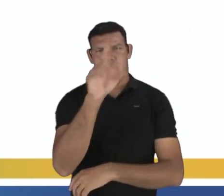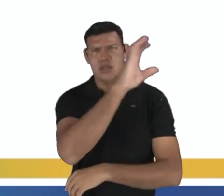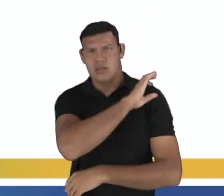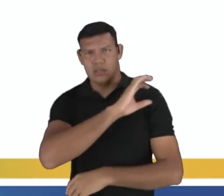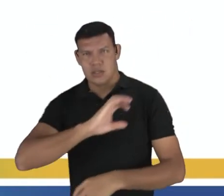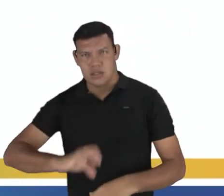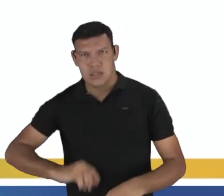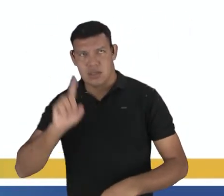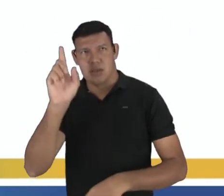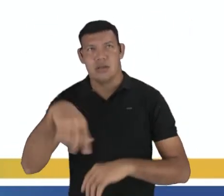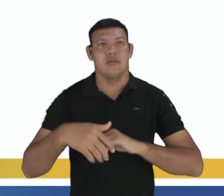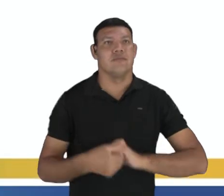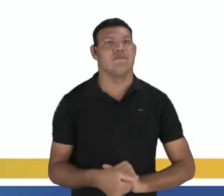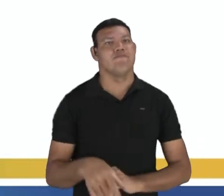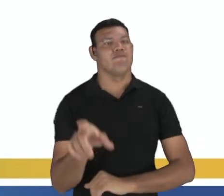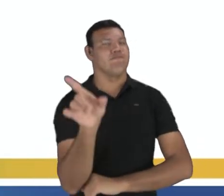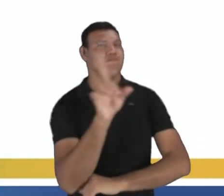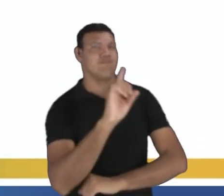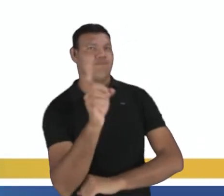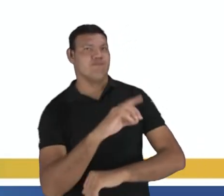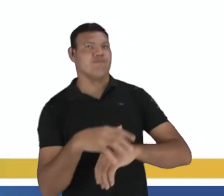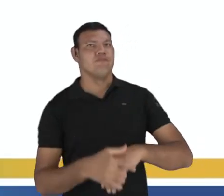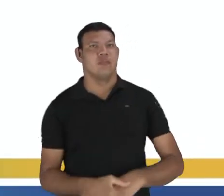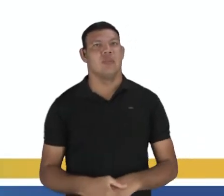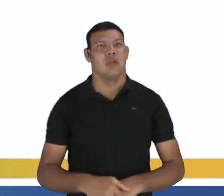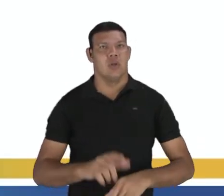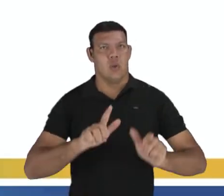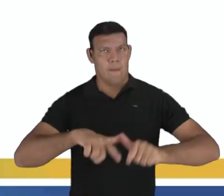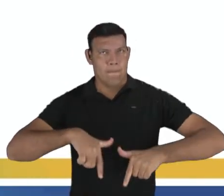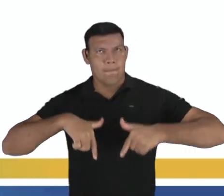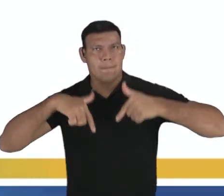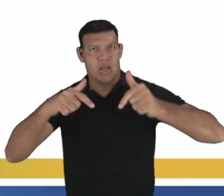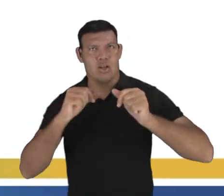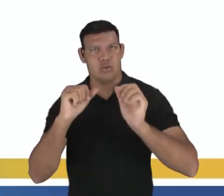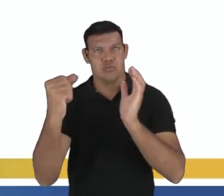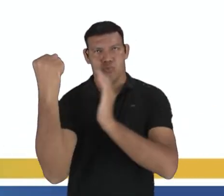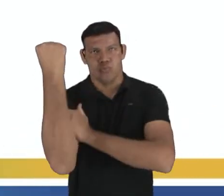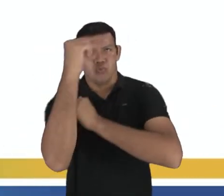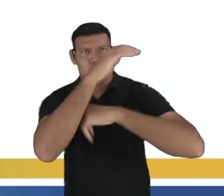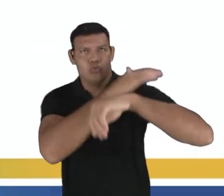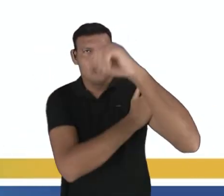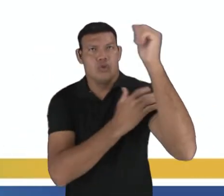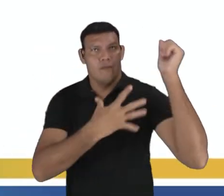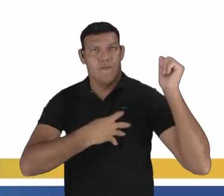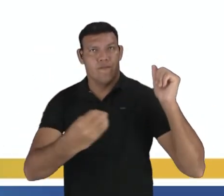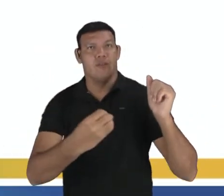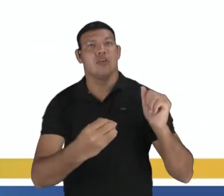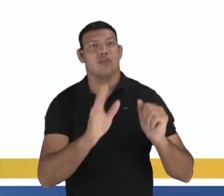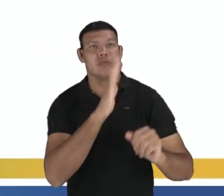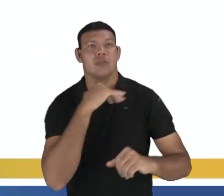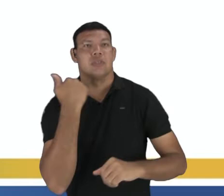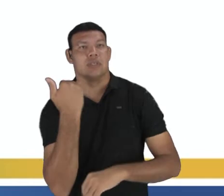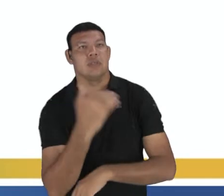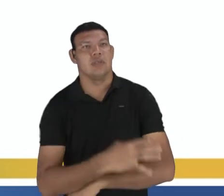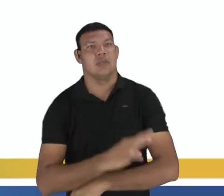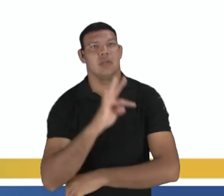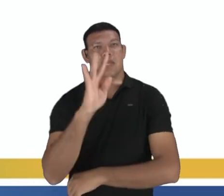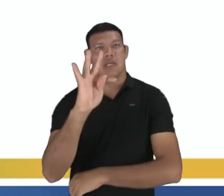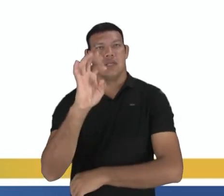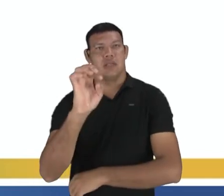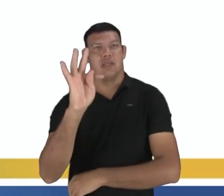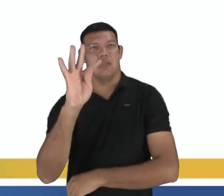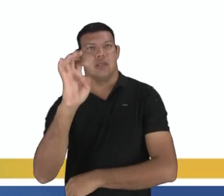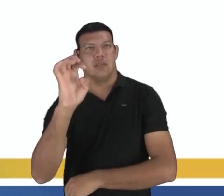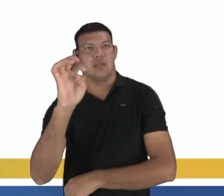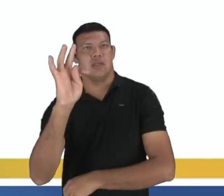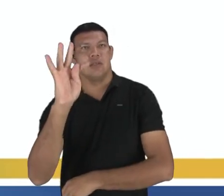sou forte, sou filho da morte. Teterê, tetê, quizá, quizá,